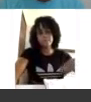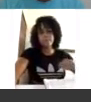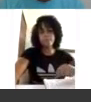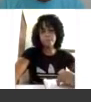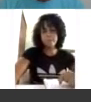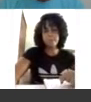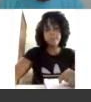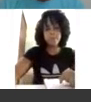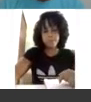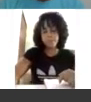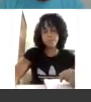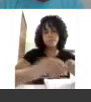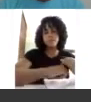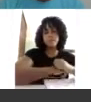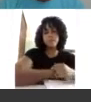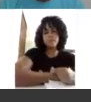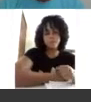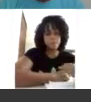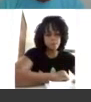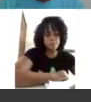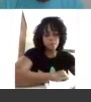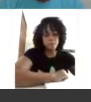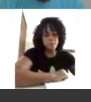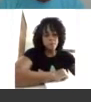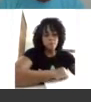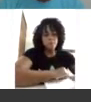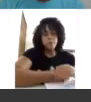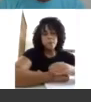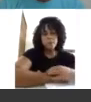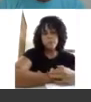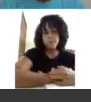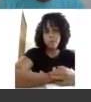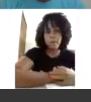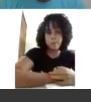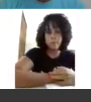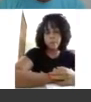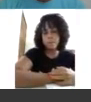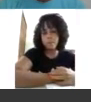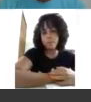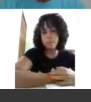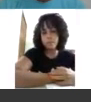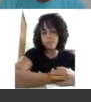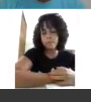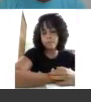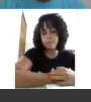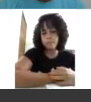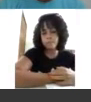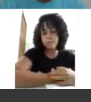tuitaço, no qual também teve um grupo de mobilização baiano